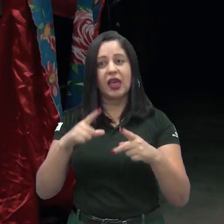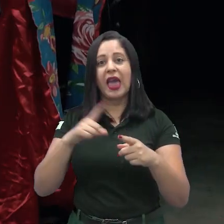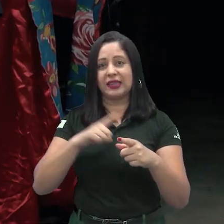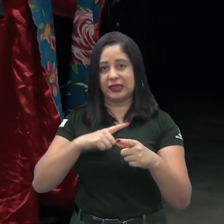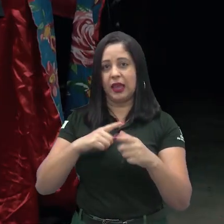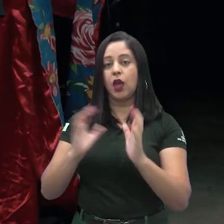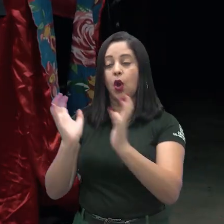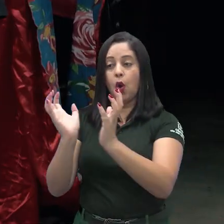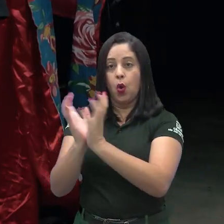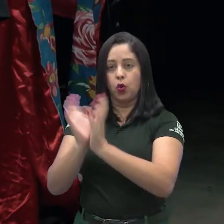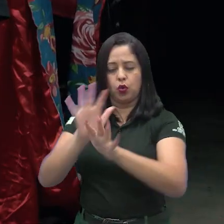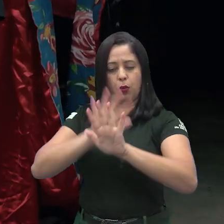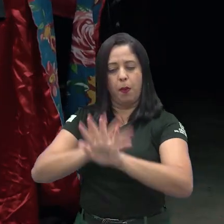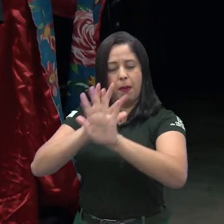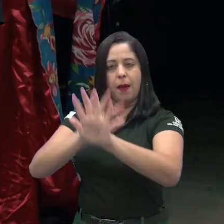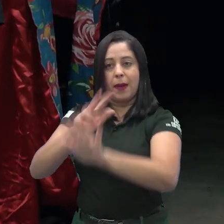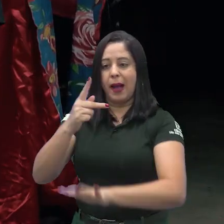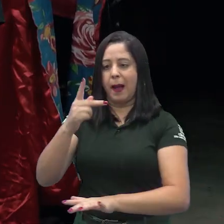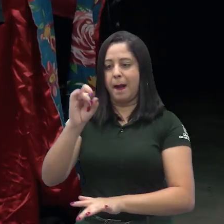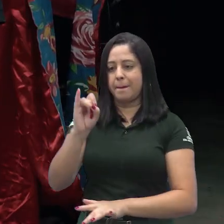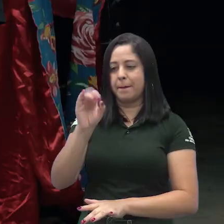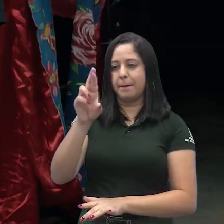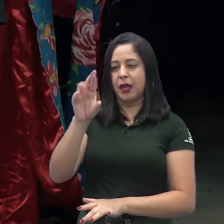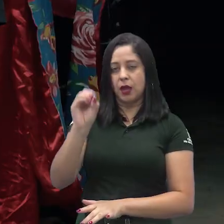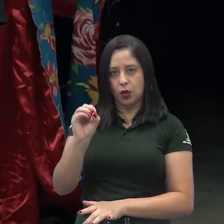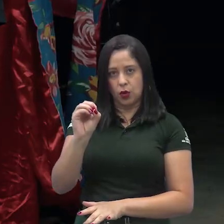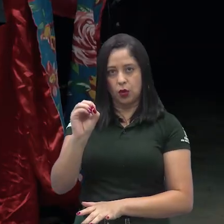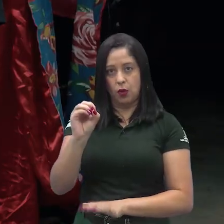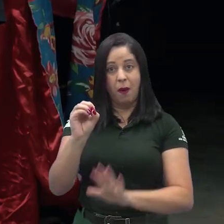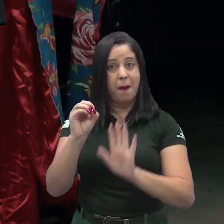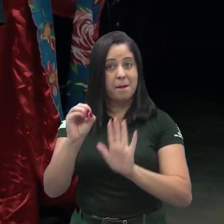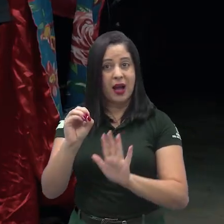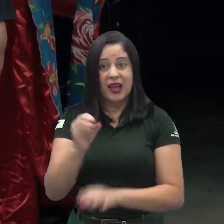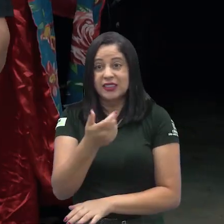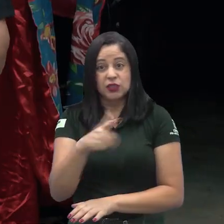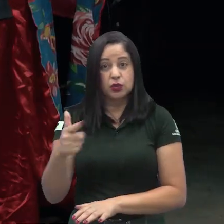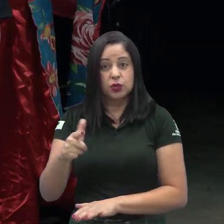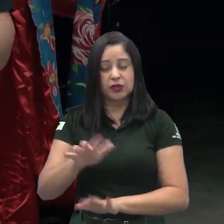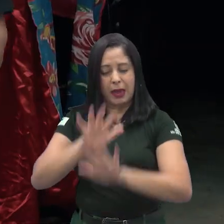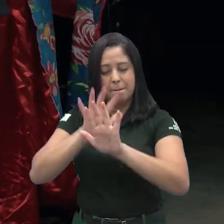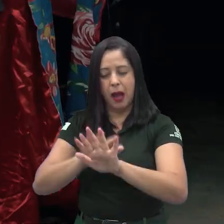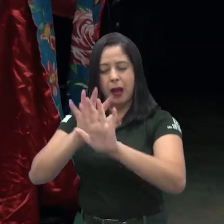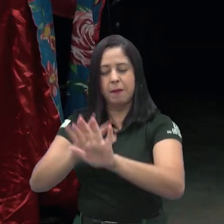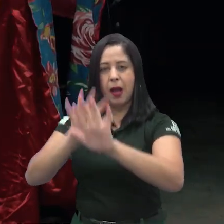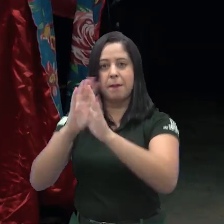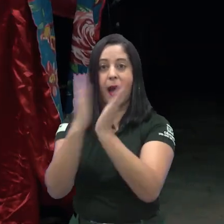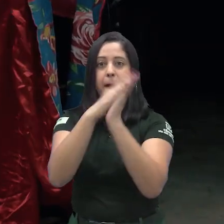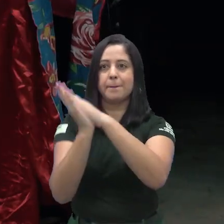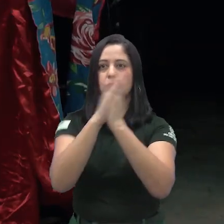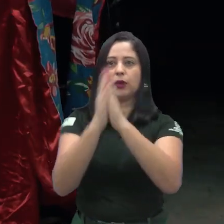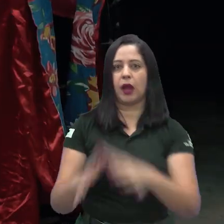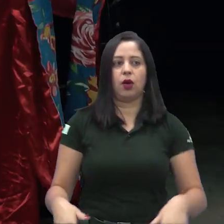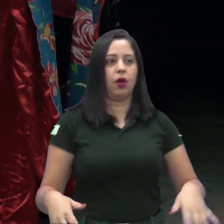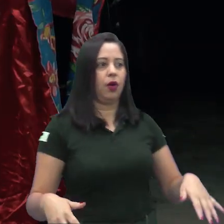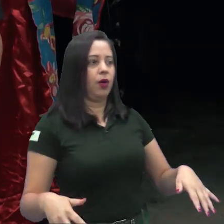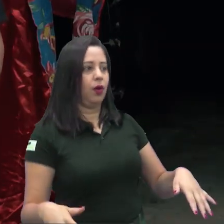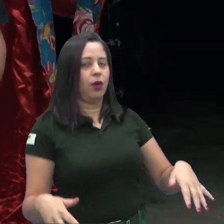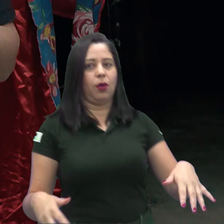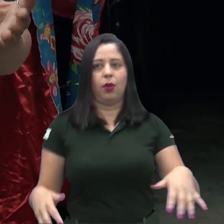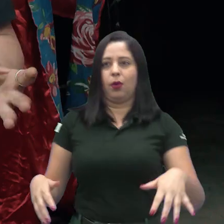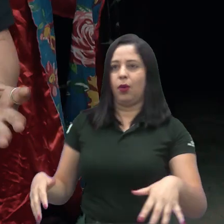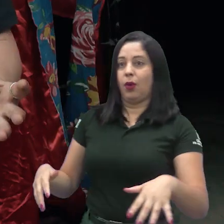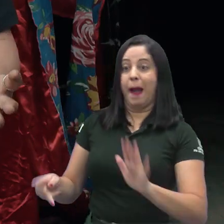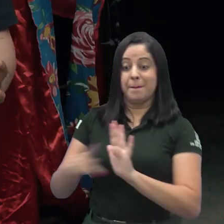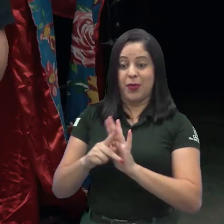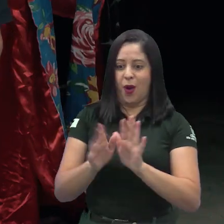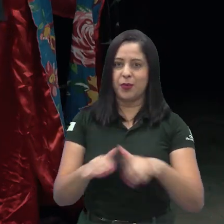tem o Piropiraquara, que é referência, mas não tem bloco de carnaval de bonecão, né? E